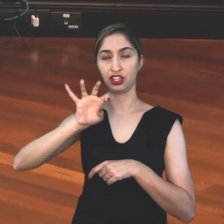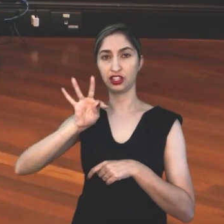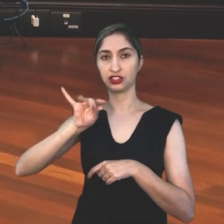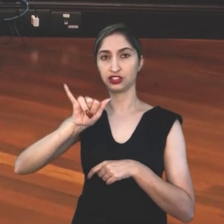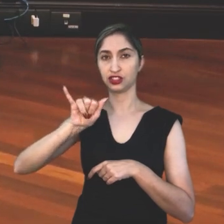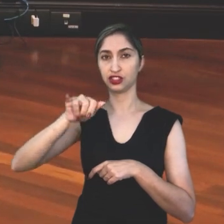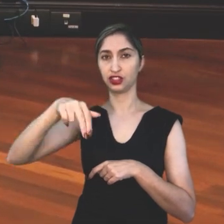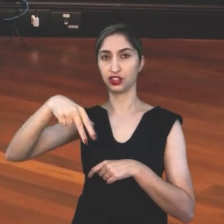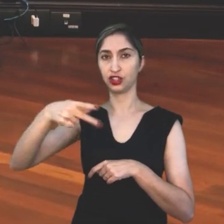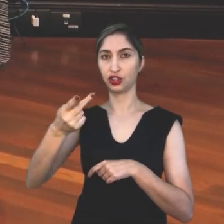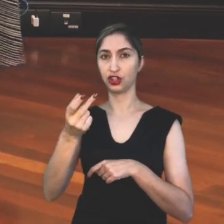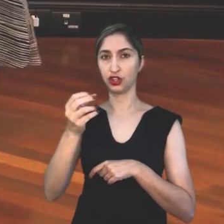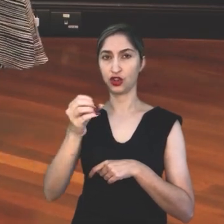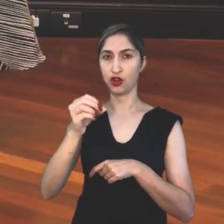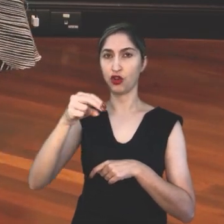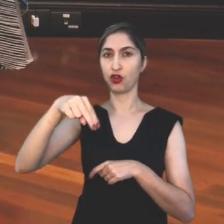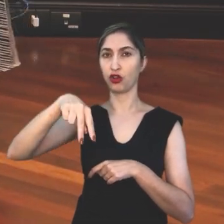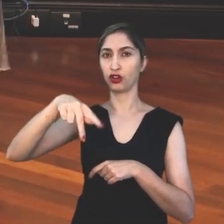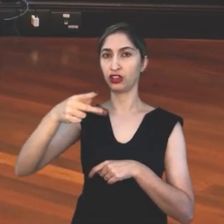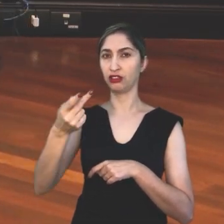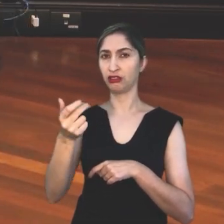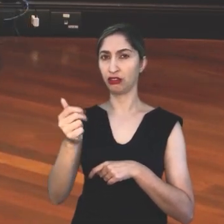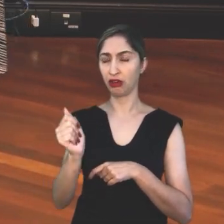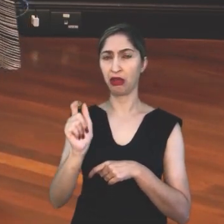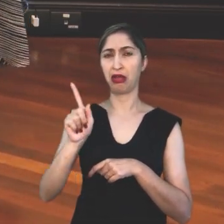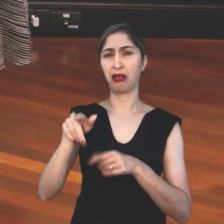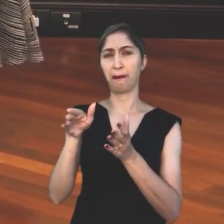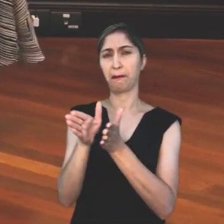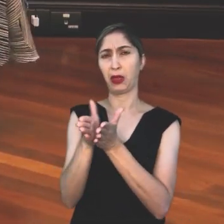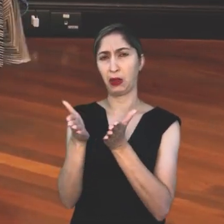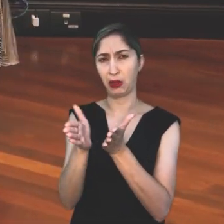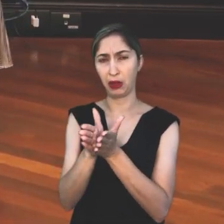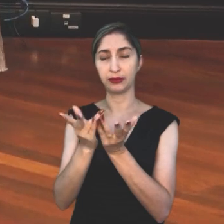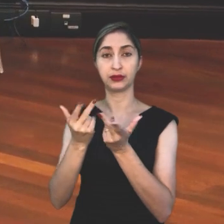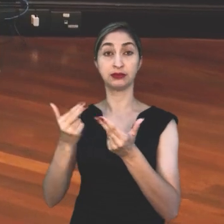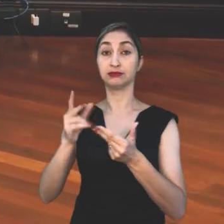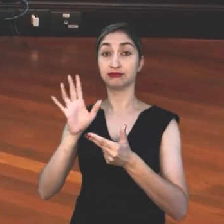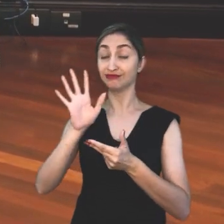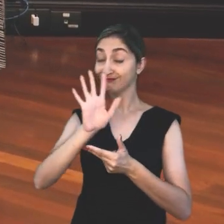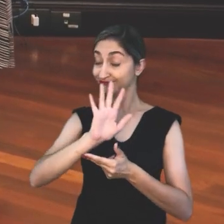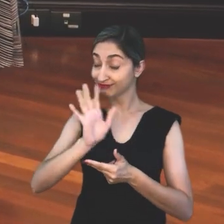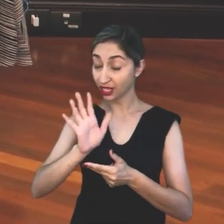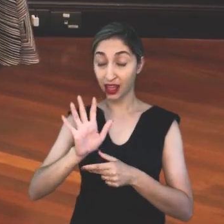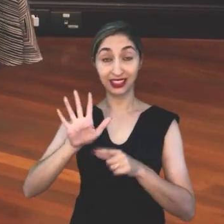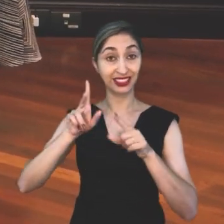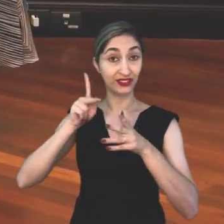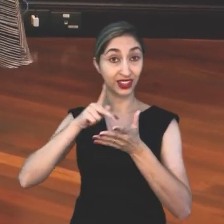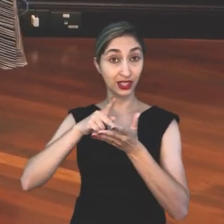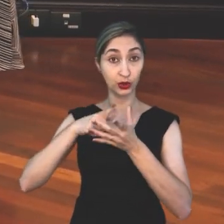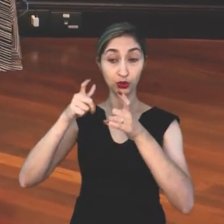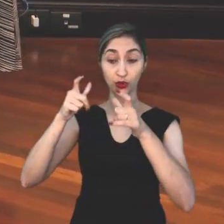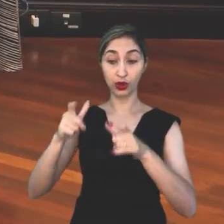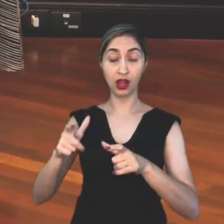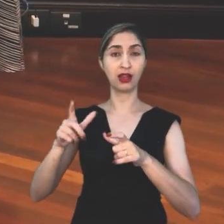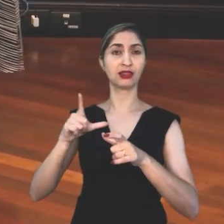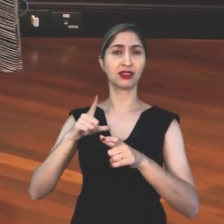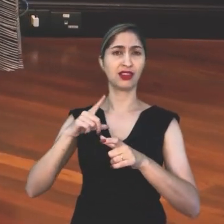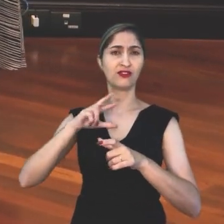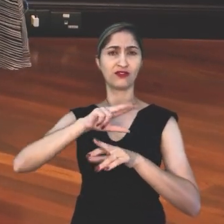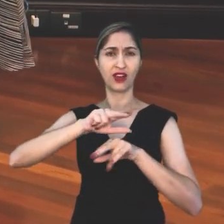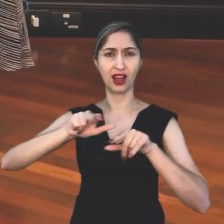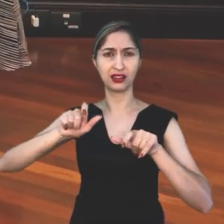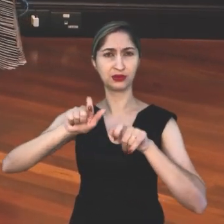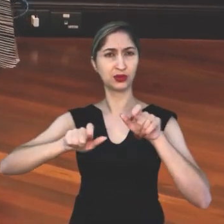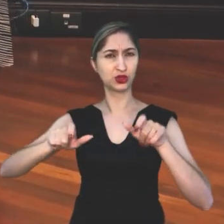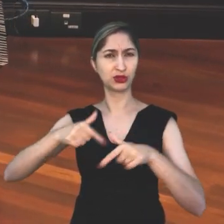uma região seca, e não, o Vale é uma região hoje muito rica, né? Rica em cultura, em artesanato, né? De